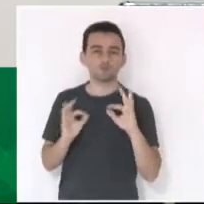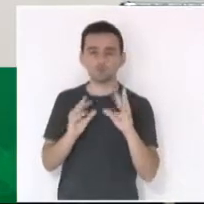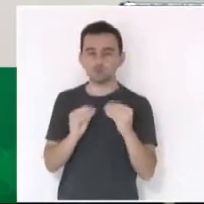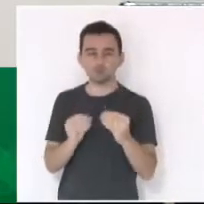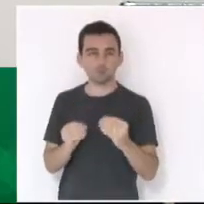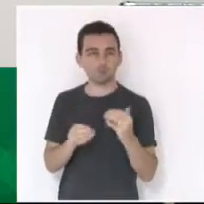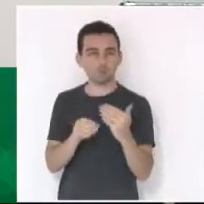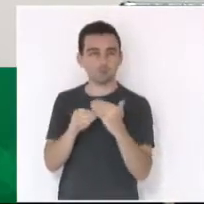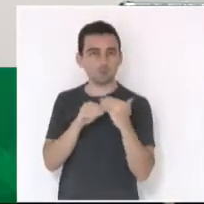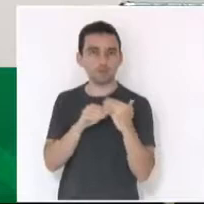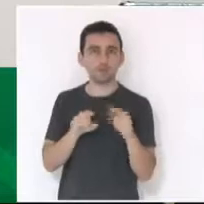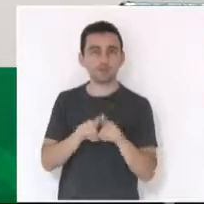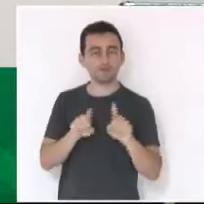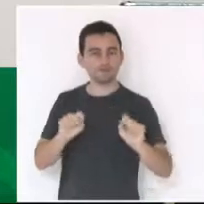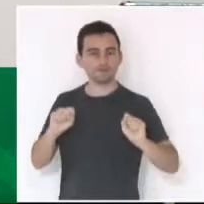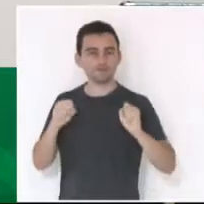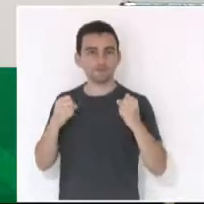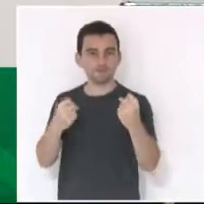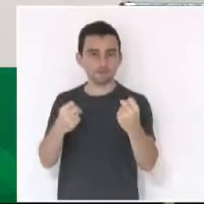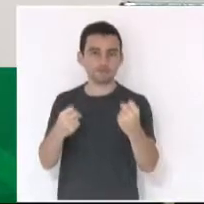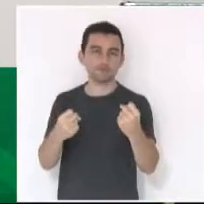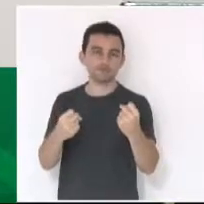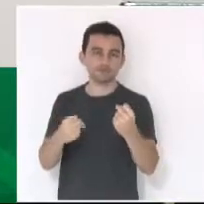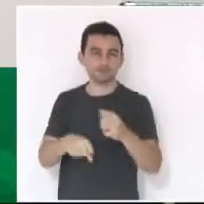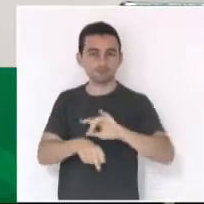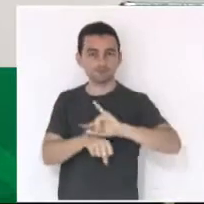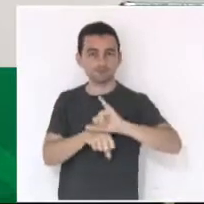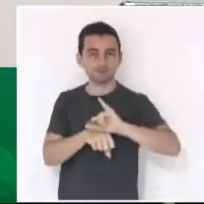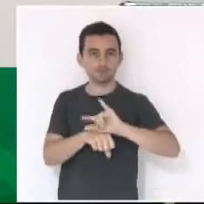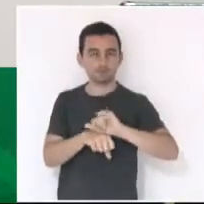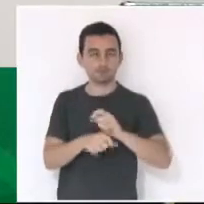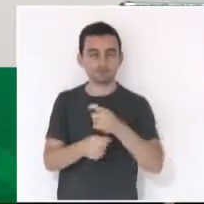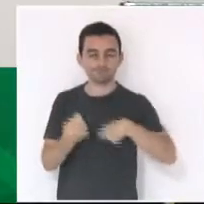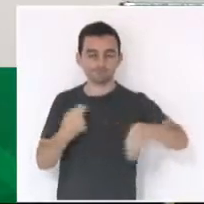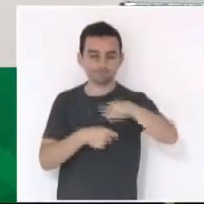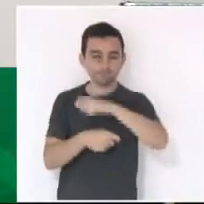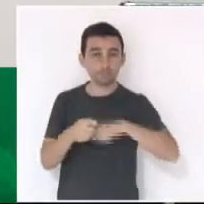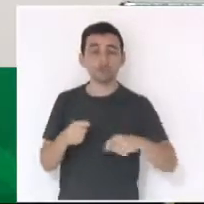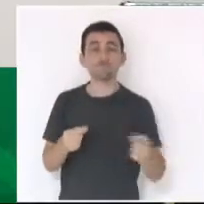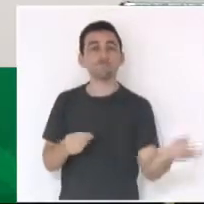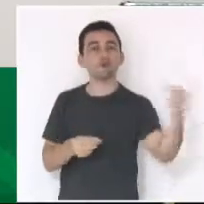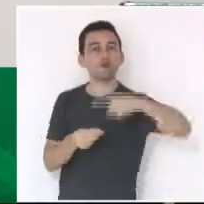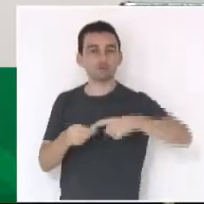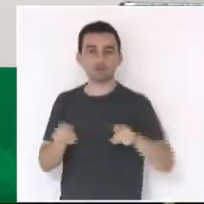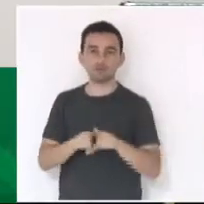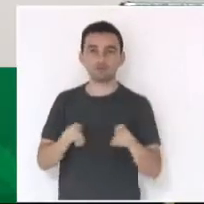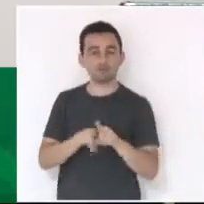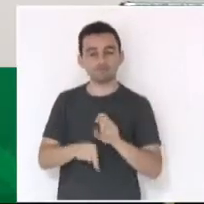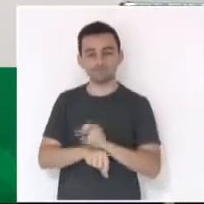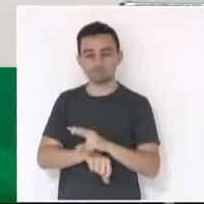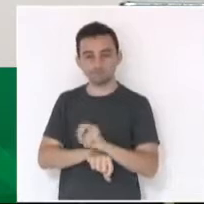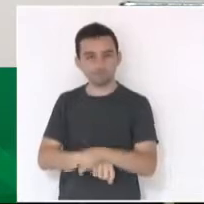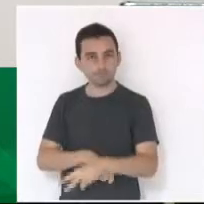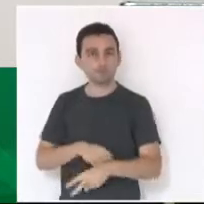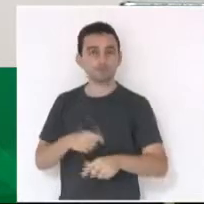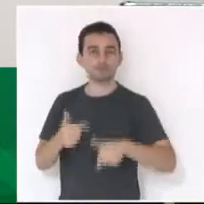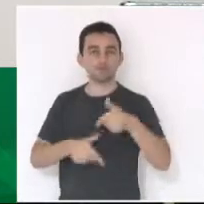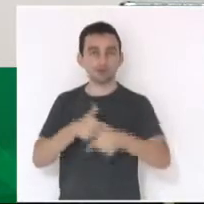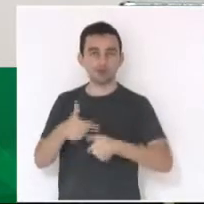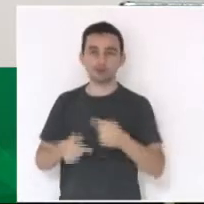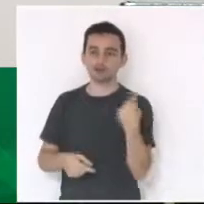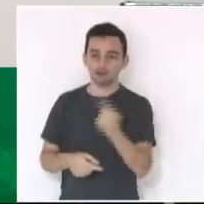Nacional ea e da geração de empregos esse é o nosso sonho